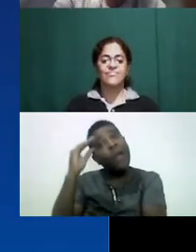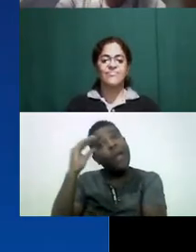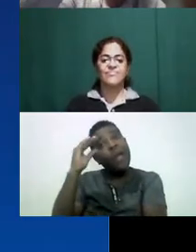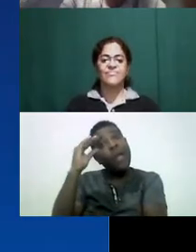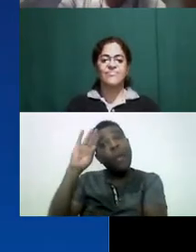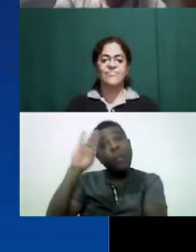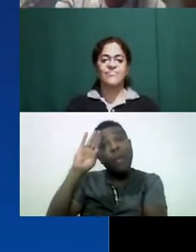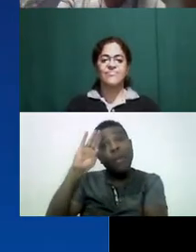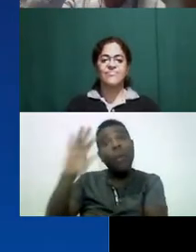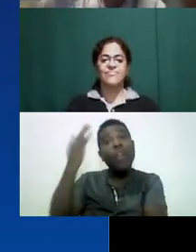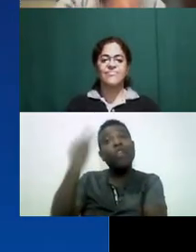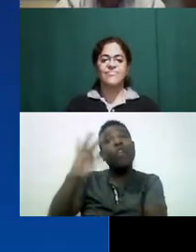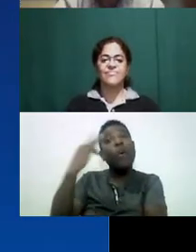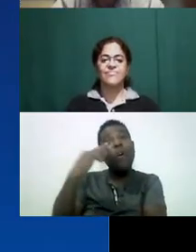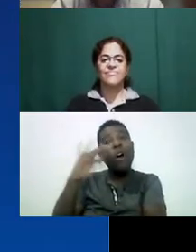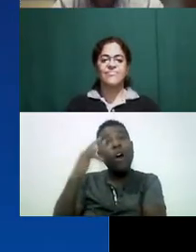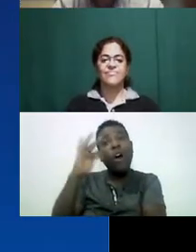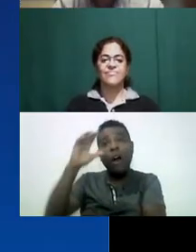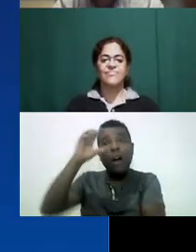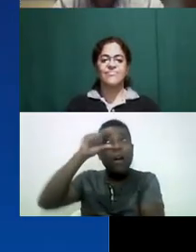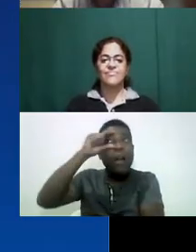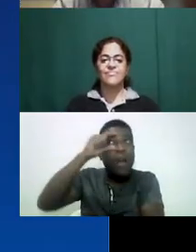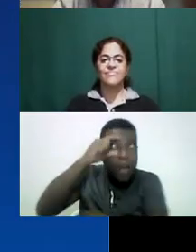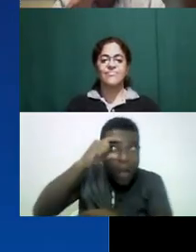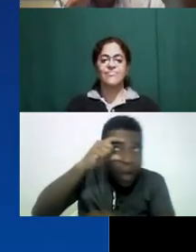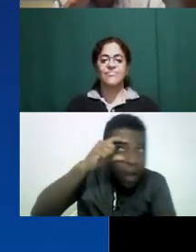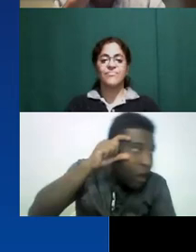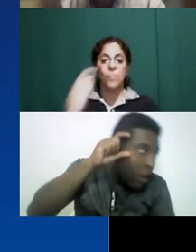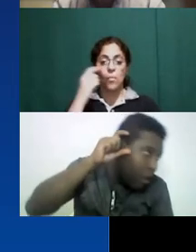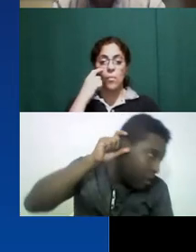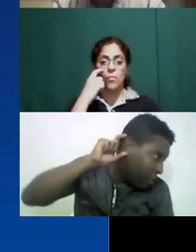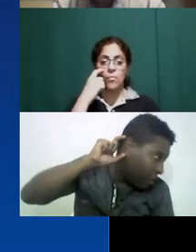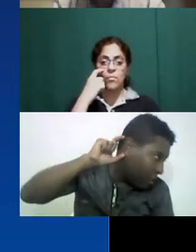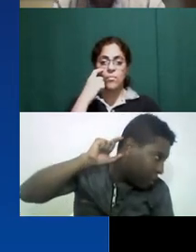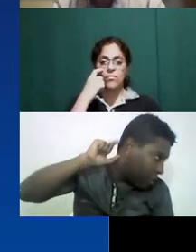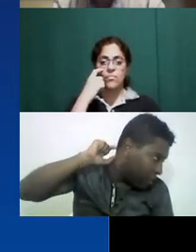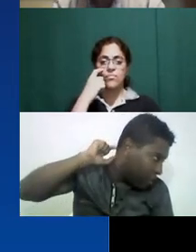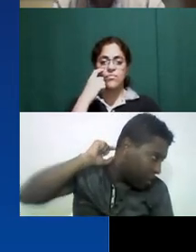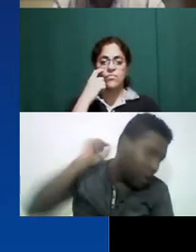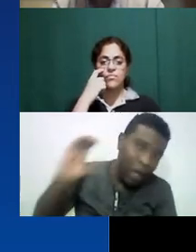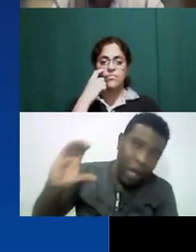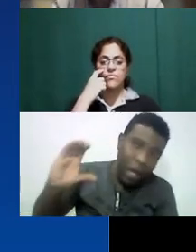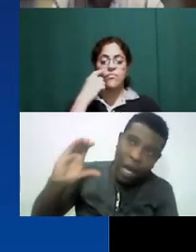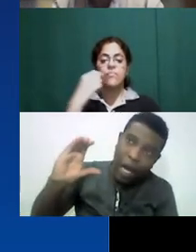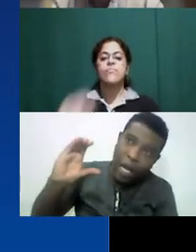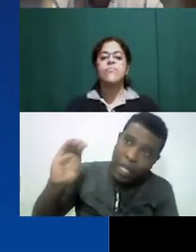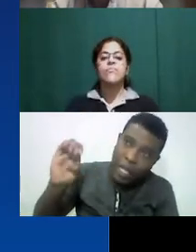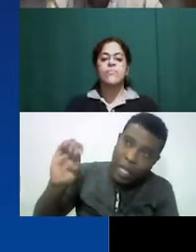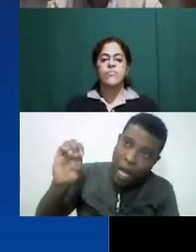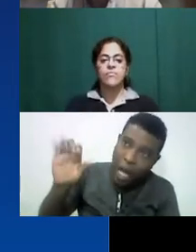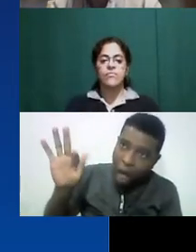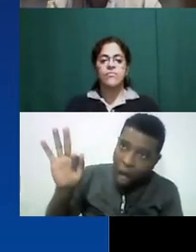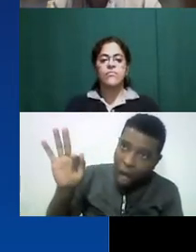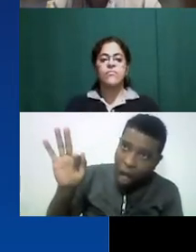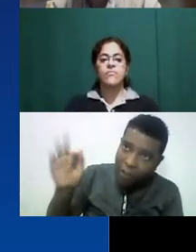de cabeça que pega essa região, pega os olhos também, tá? Então é um músculo muito envolvido